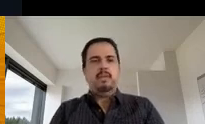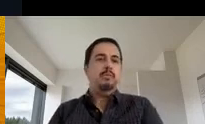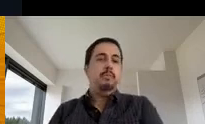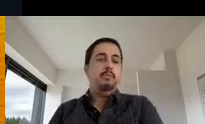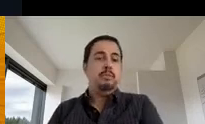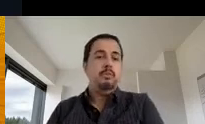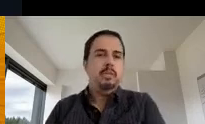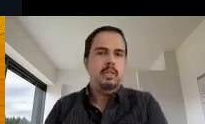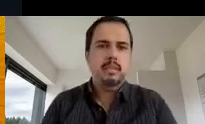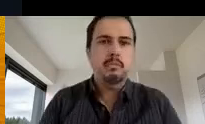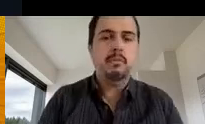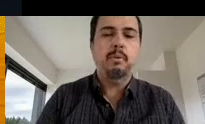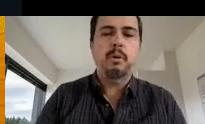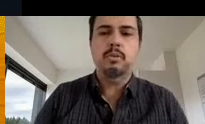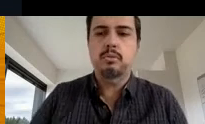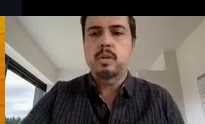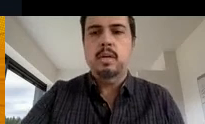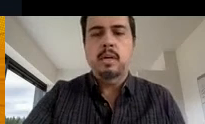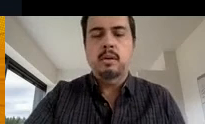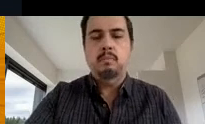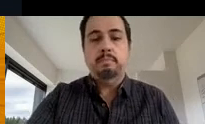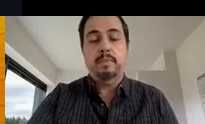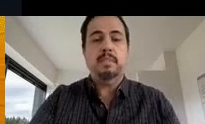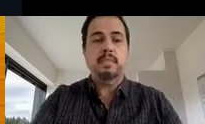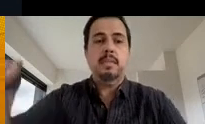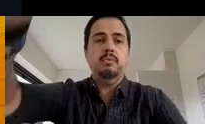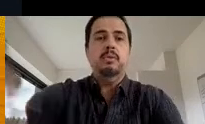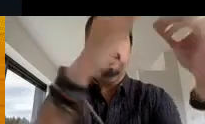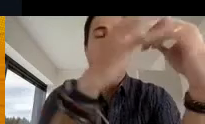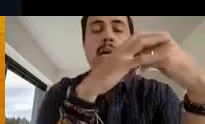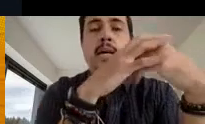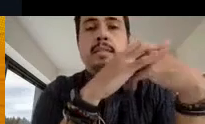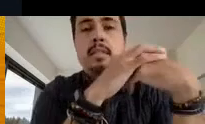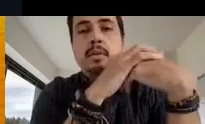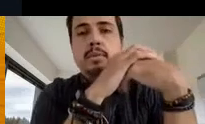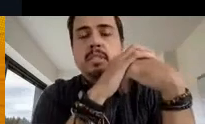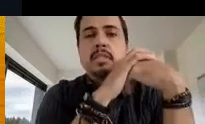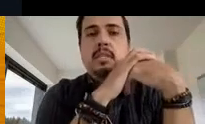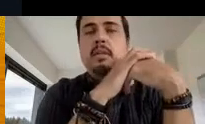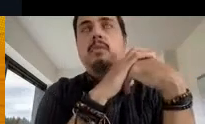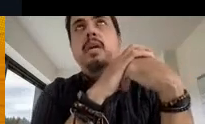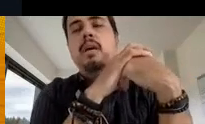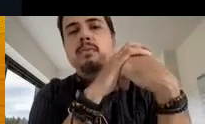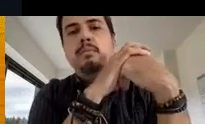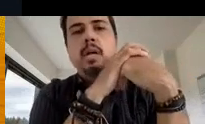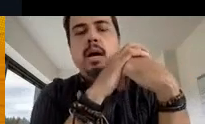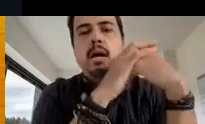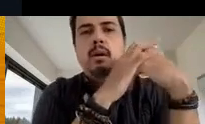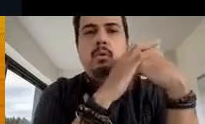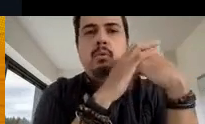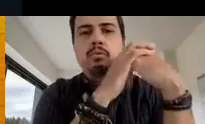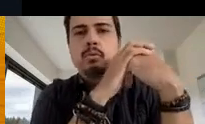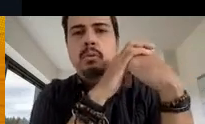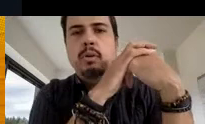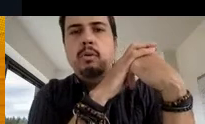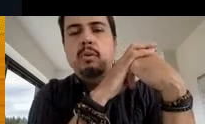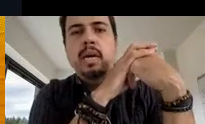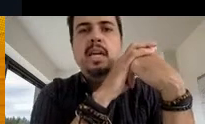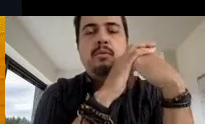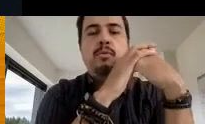eu usaria falar que é um propósito egoísta, um propósito até mesquinho. Você também não precisa dizer que eu quero mudar